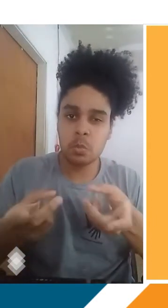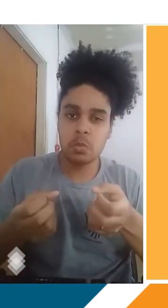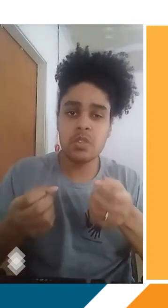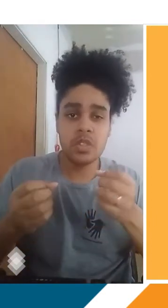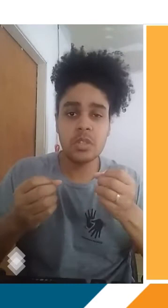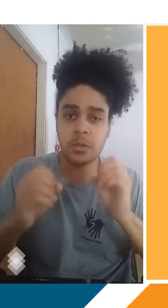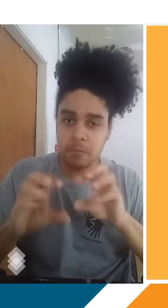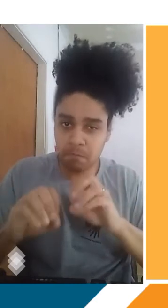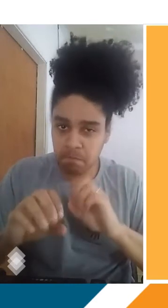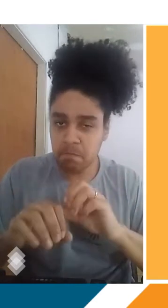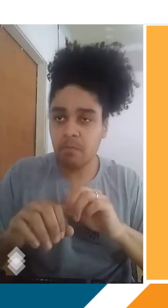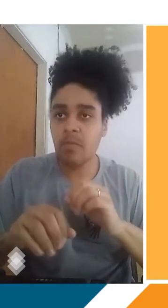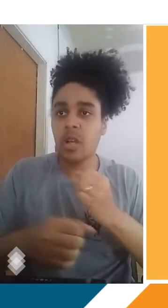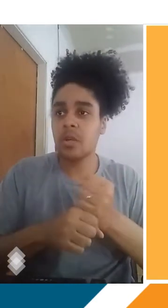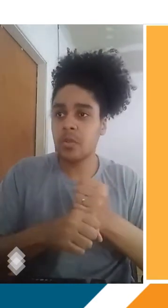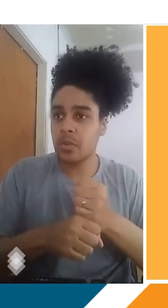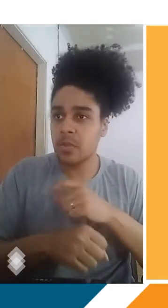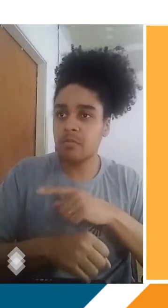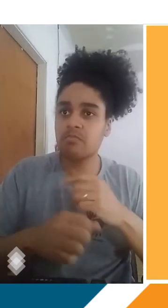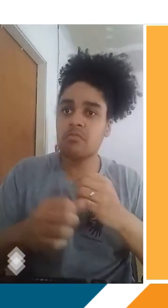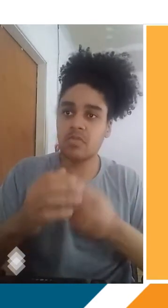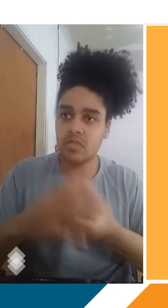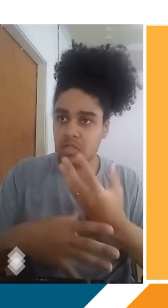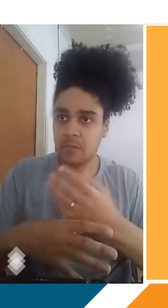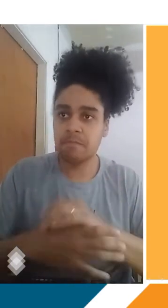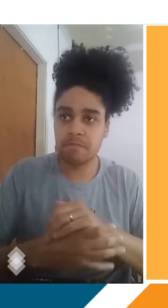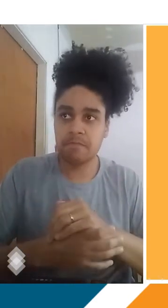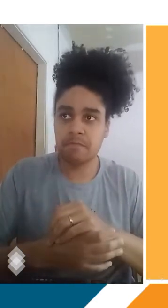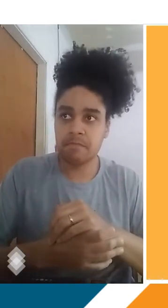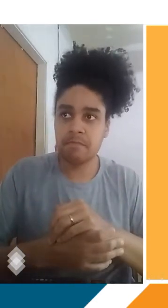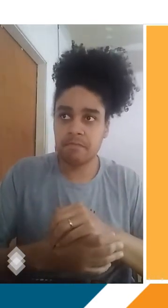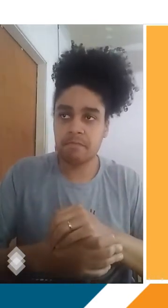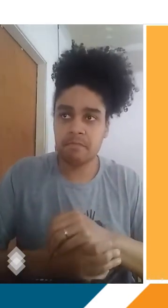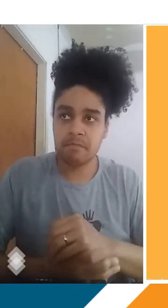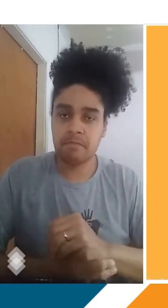de fundação e o ano onde elas quando foram fundadas.